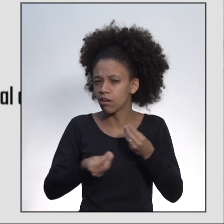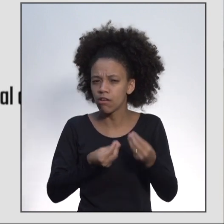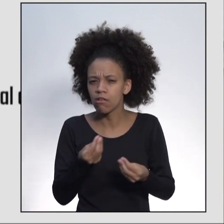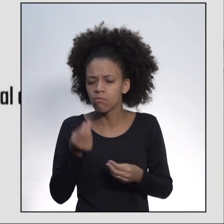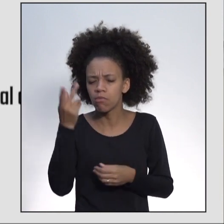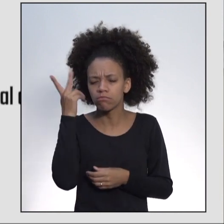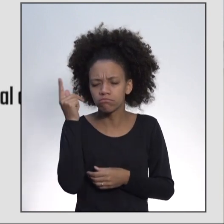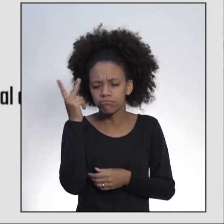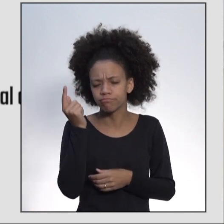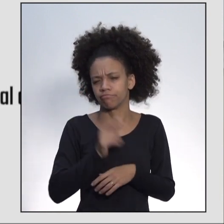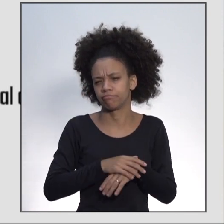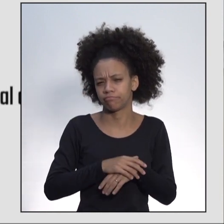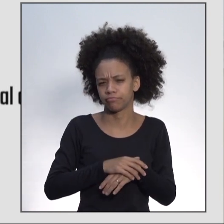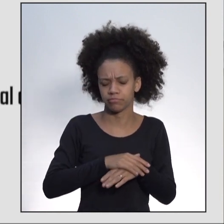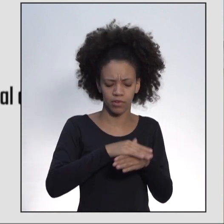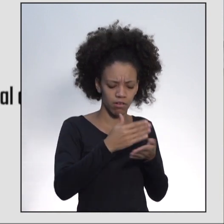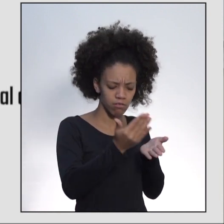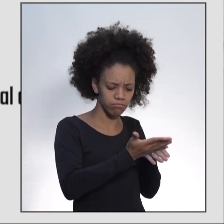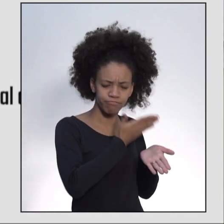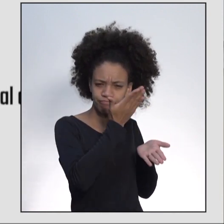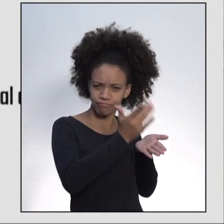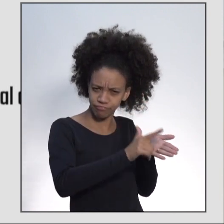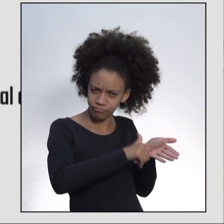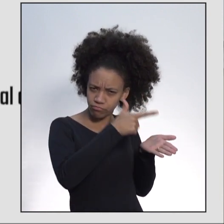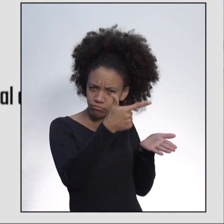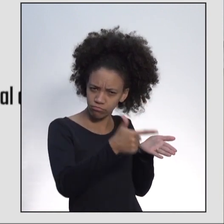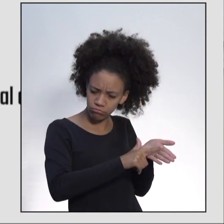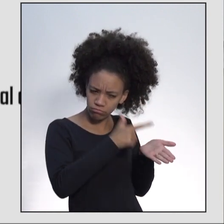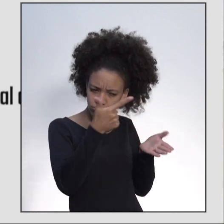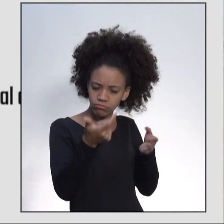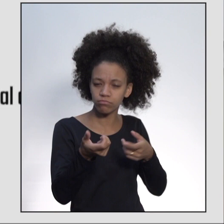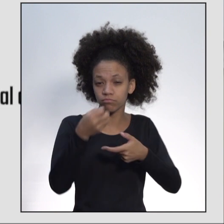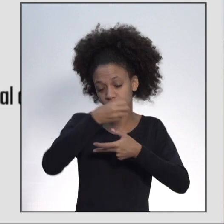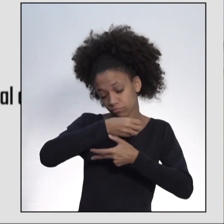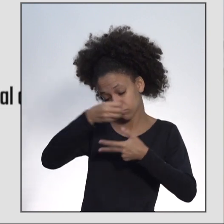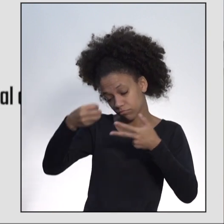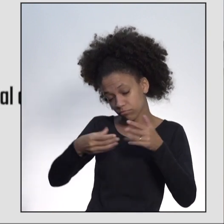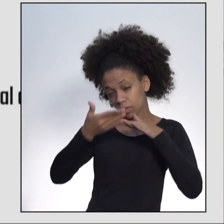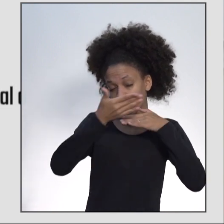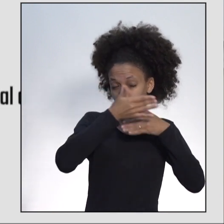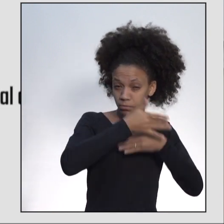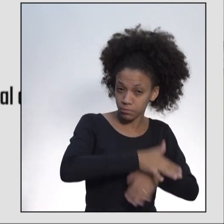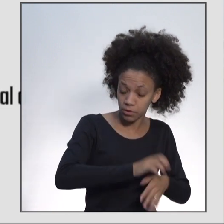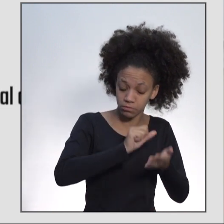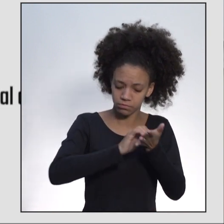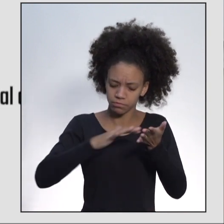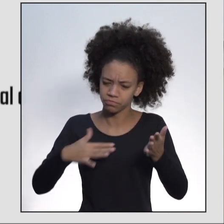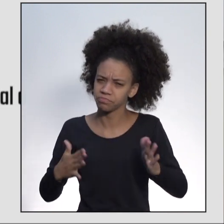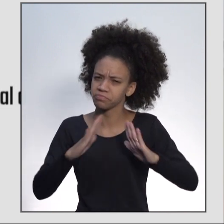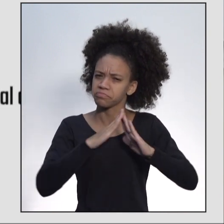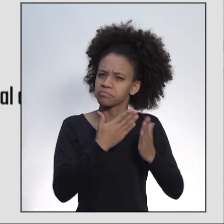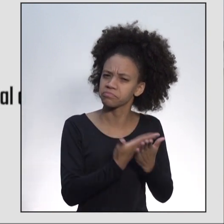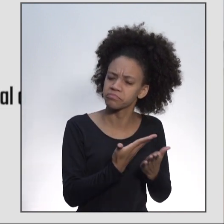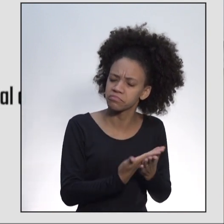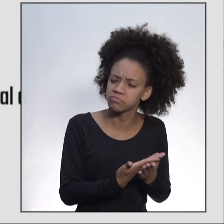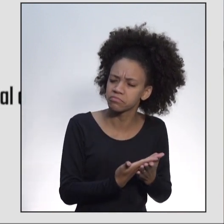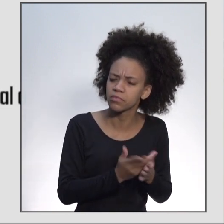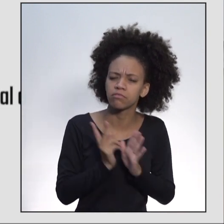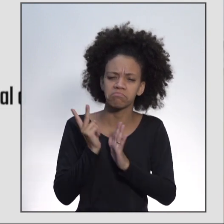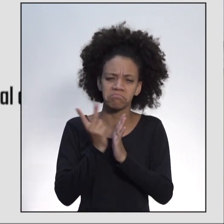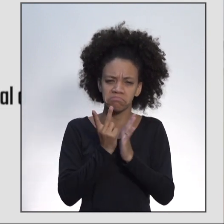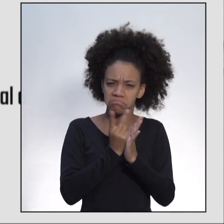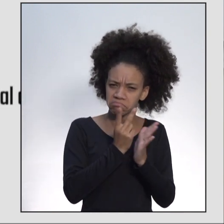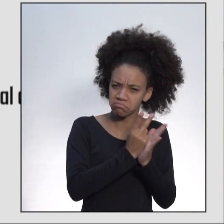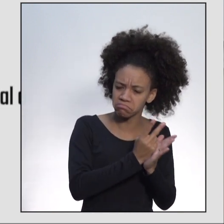comum em folhas de jornais, em provas, em atividades da sala de aula, O tempo